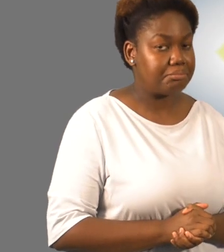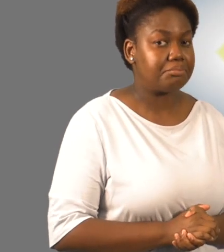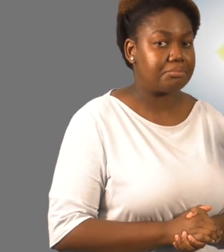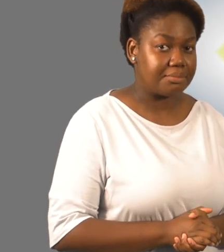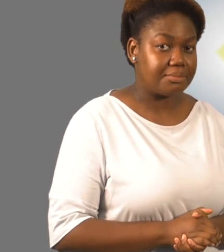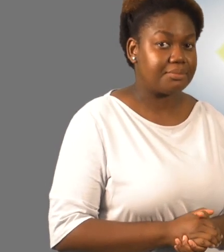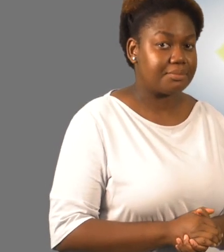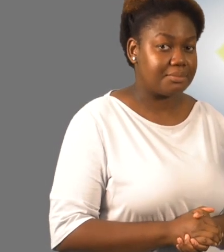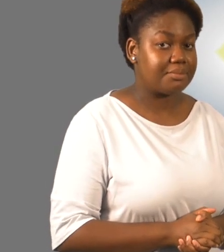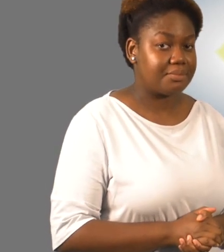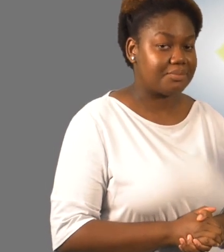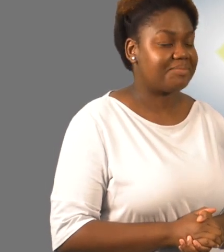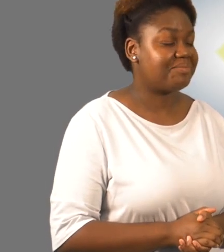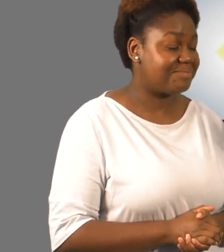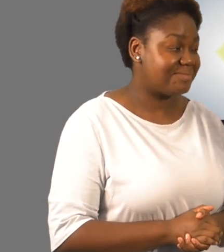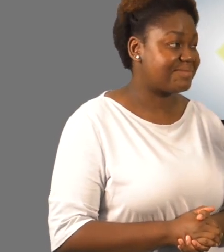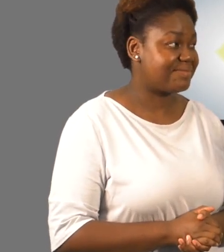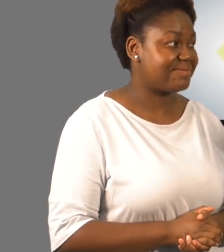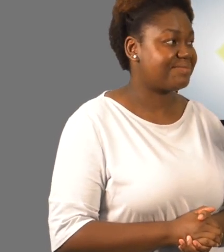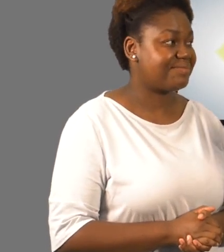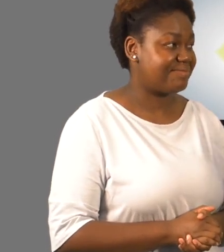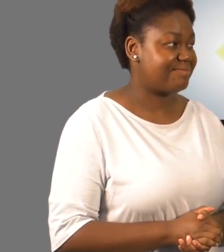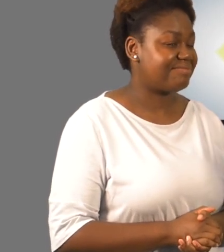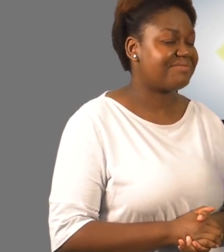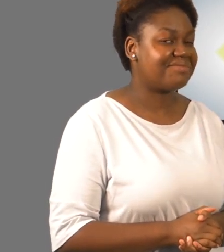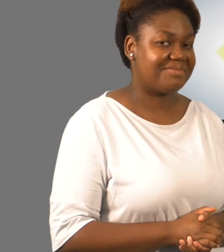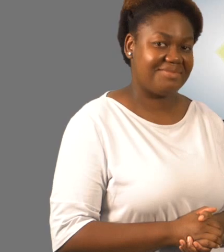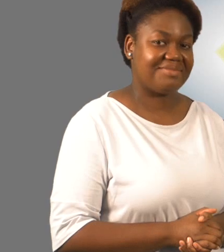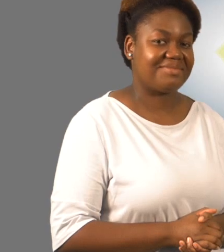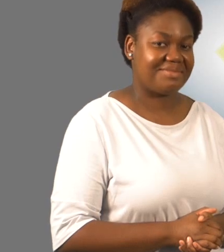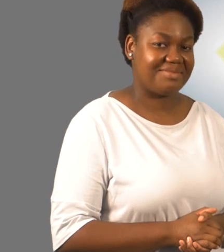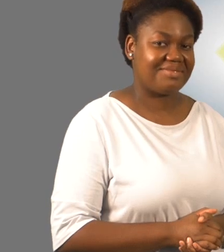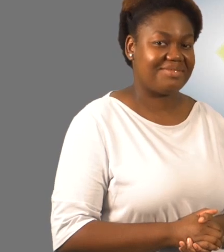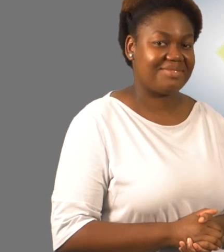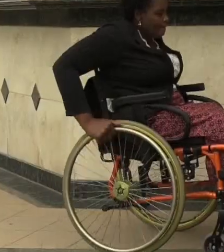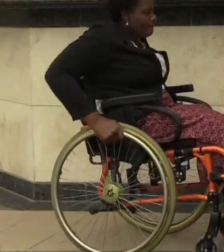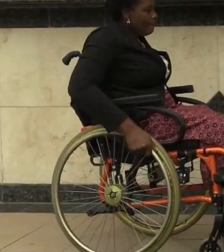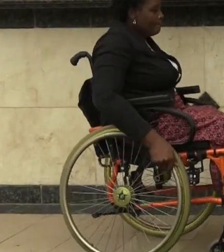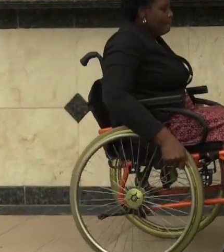veja o que as mulheres com deficiência dizem sobre o Dia da Mulher Moçambicana.